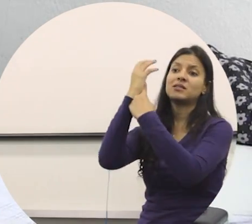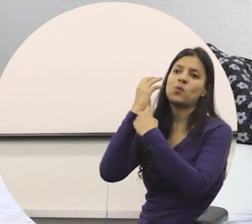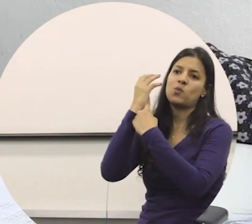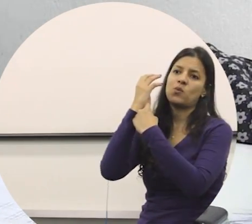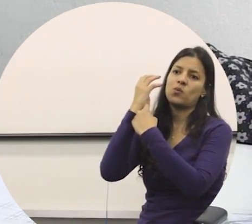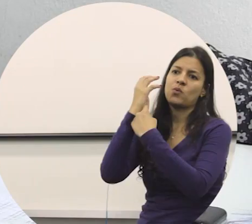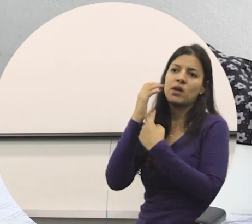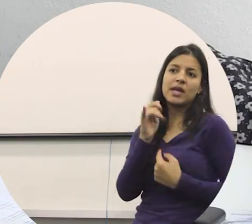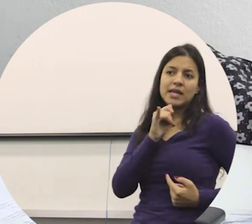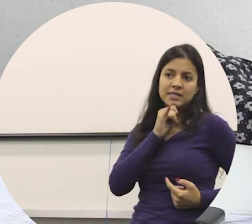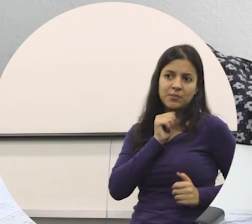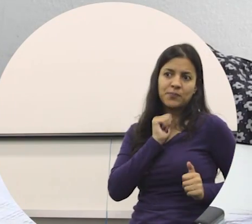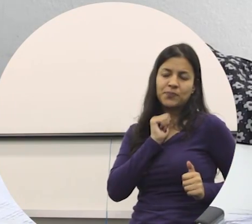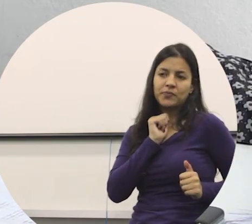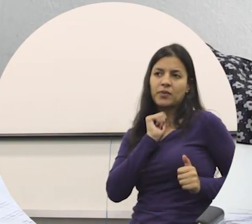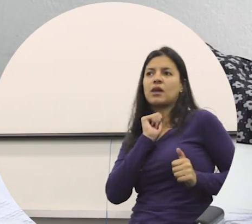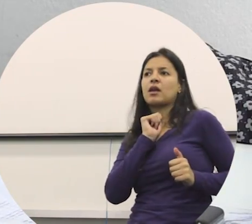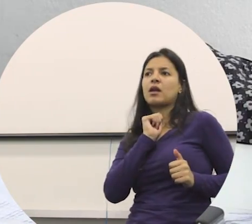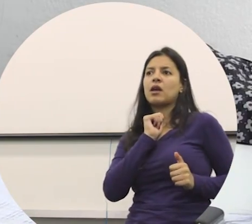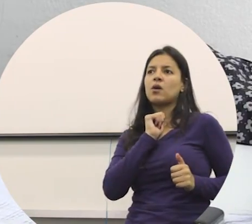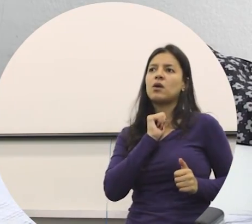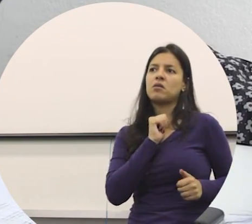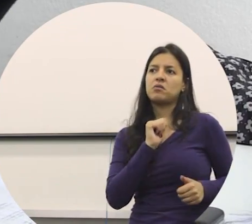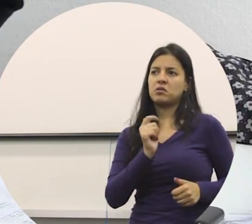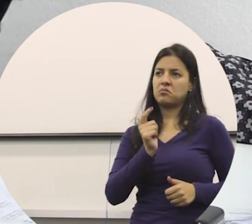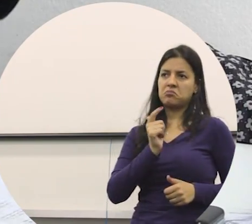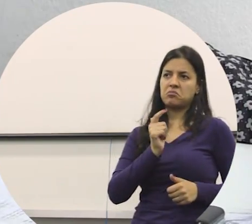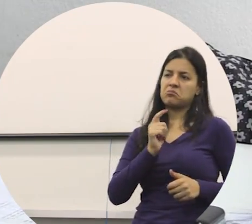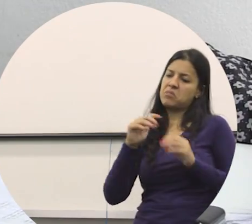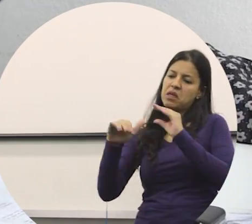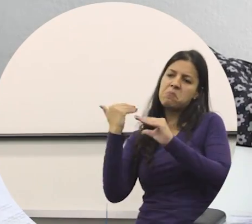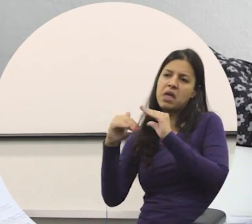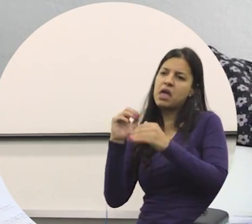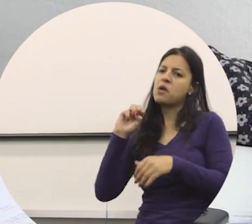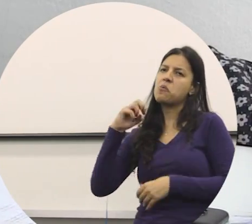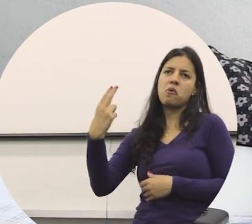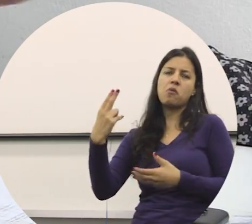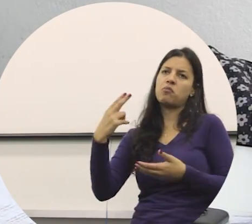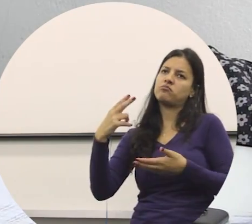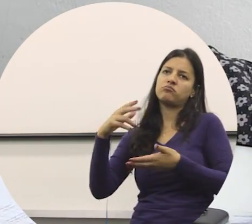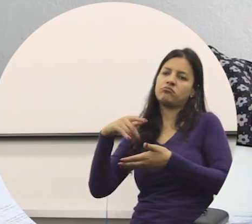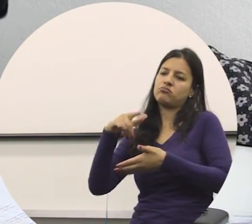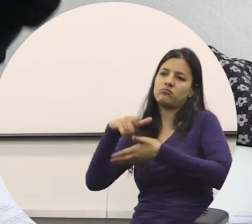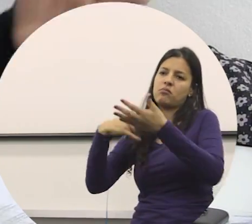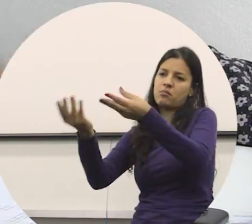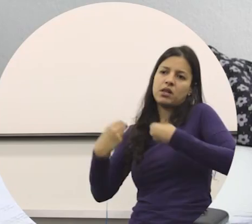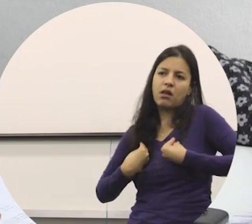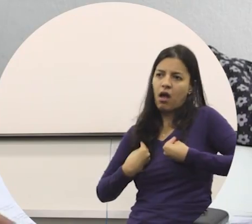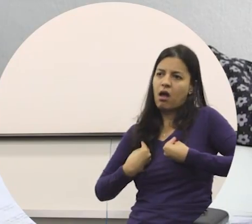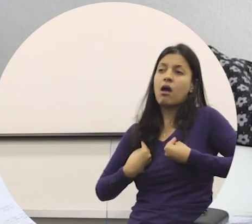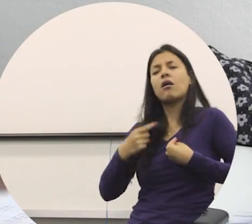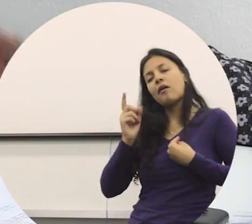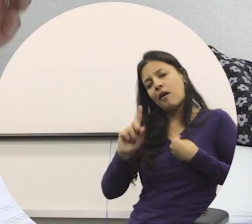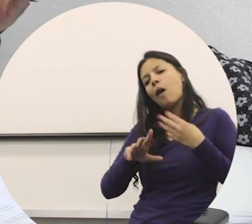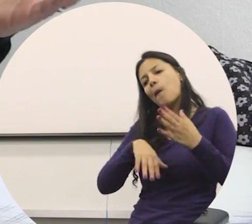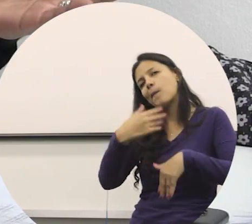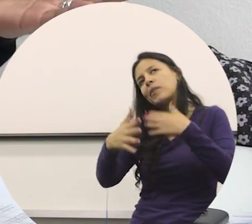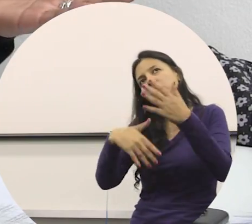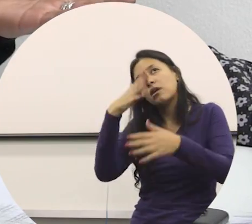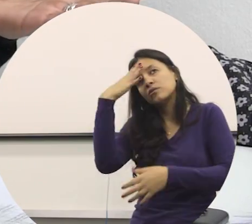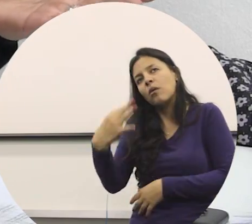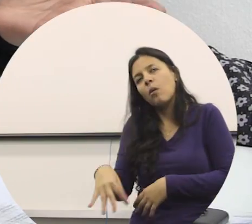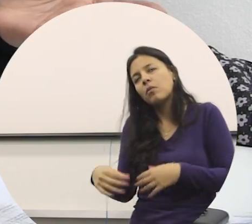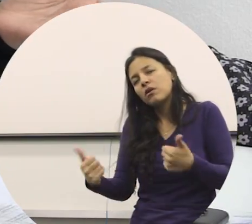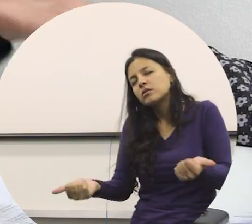recebe em mãos, né, ou através dos e-mails que vem de diretoria e tudo mais, que é um processo também de